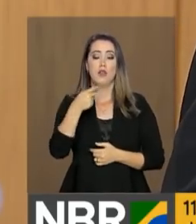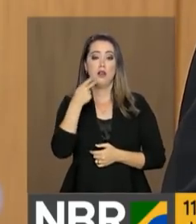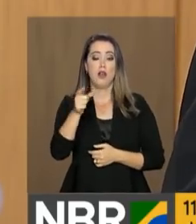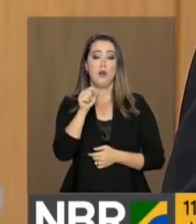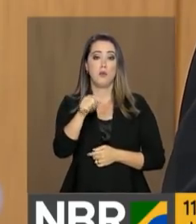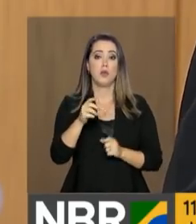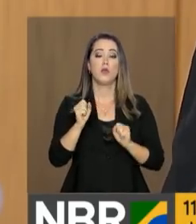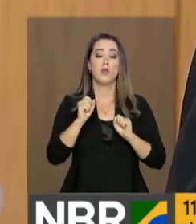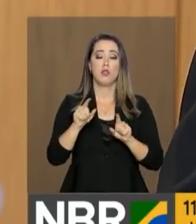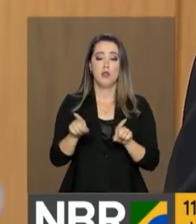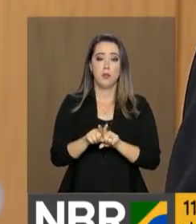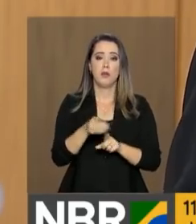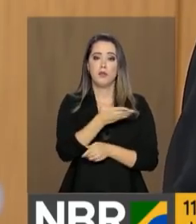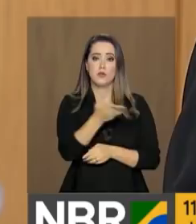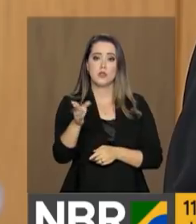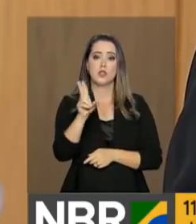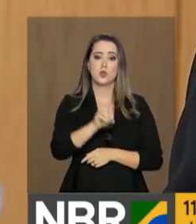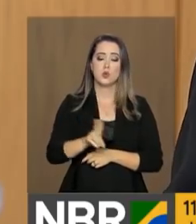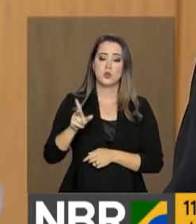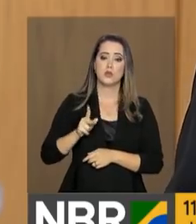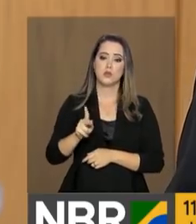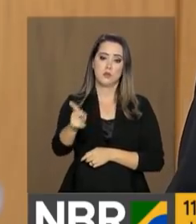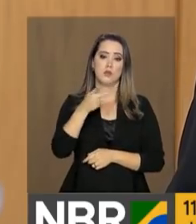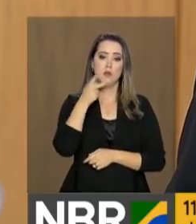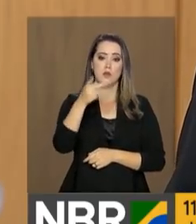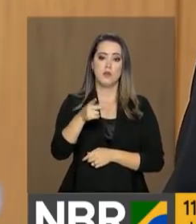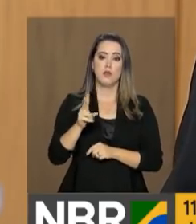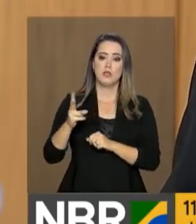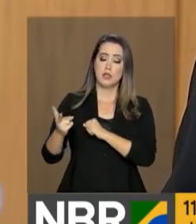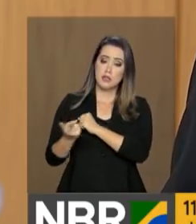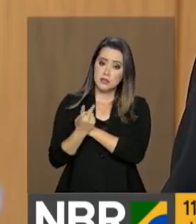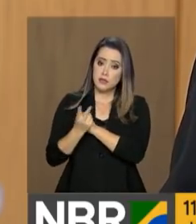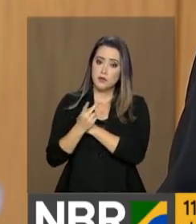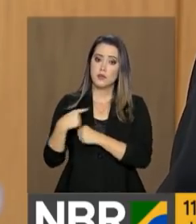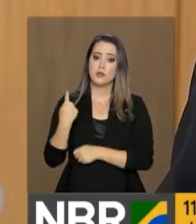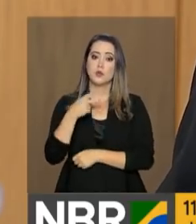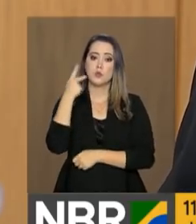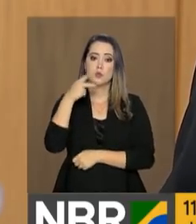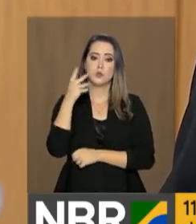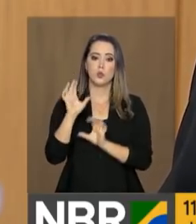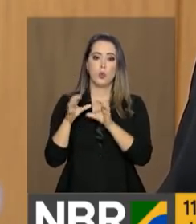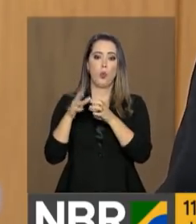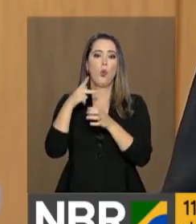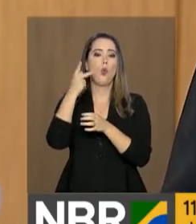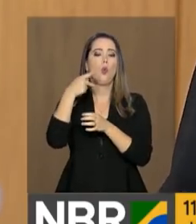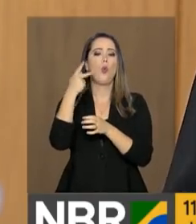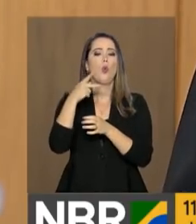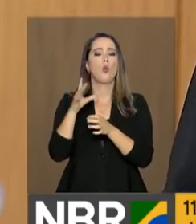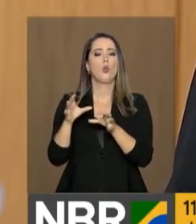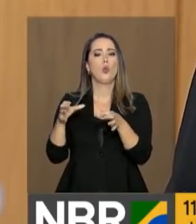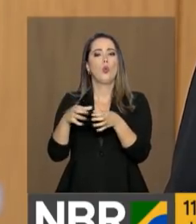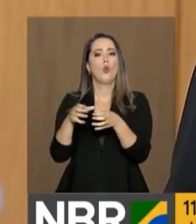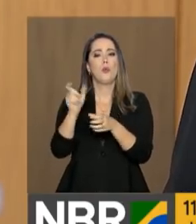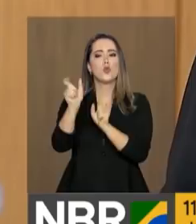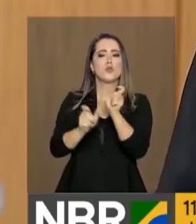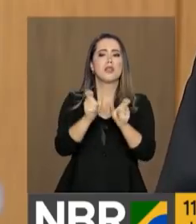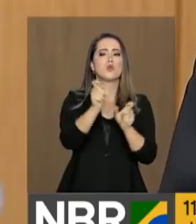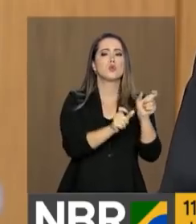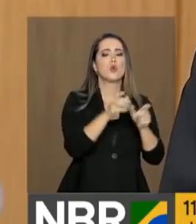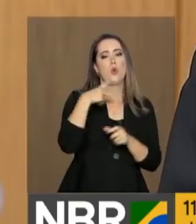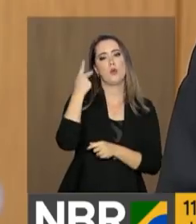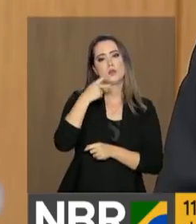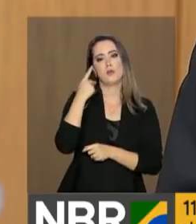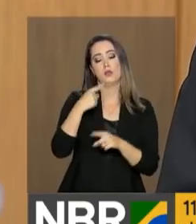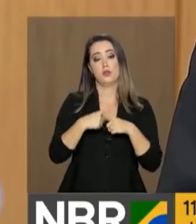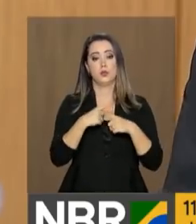jesus e à tribuna a todo momento para fazer essa defesa porque evidentemente não é apenas um executivo que o verbo executivo